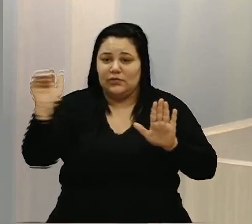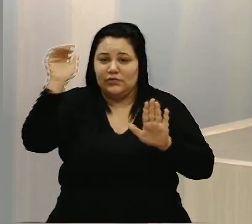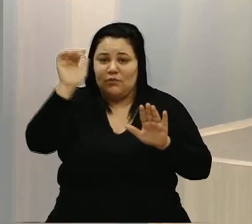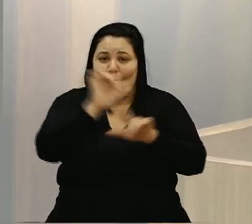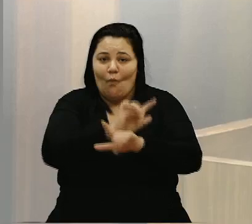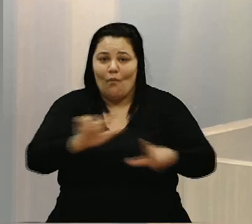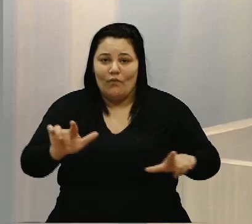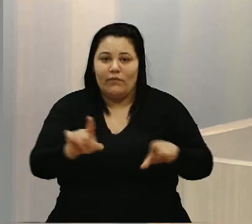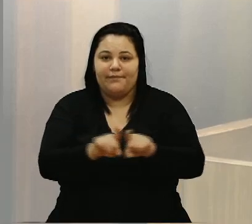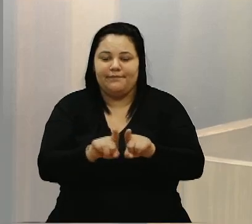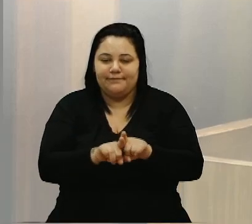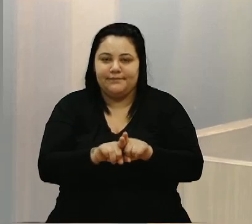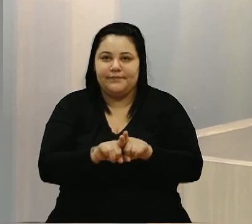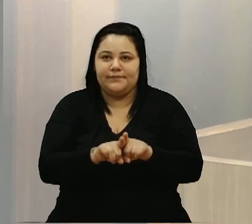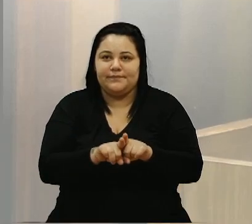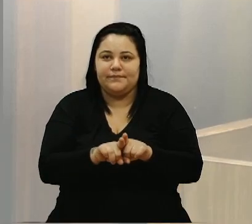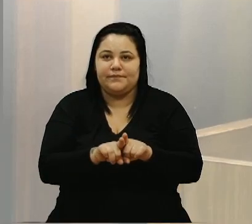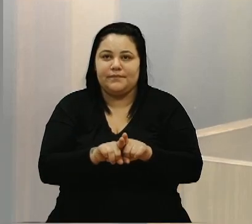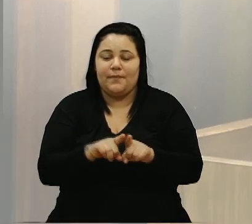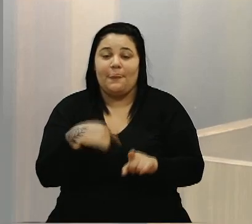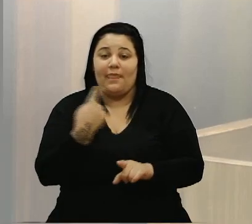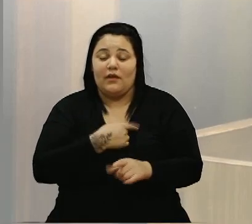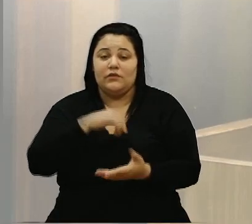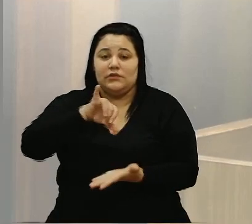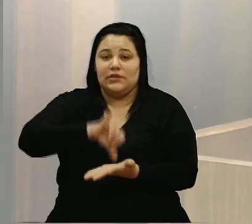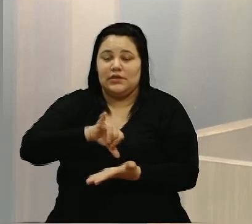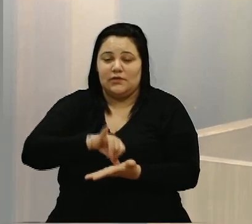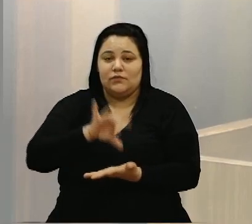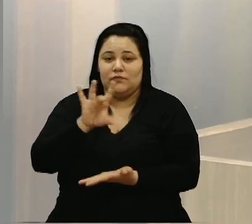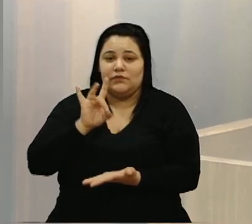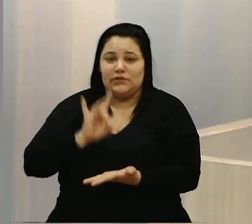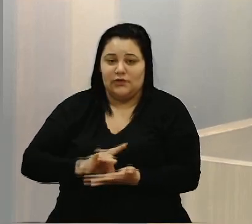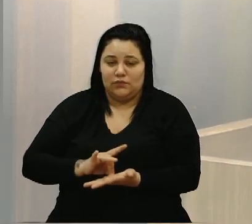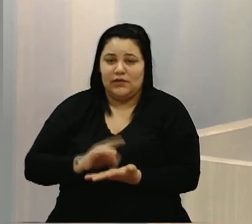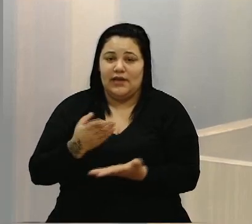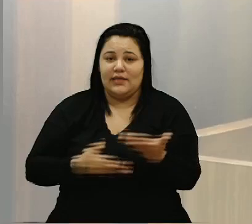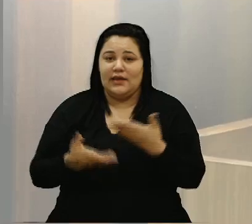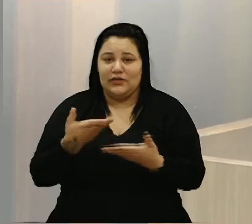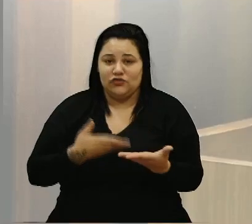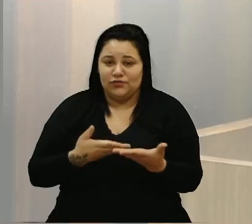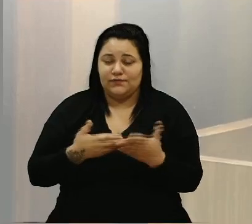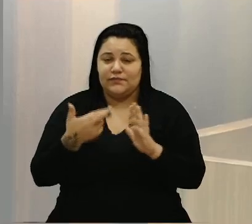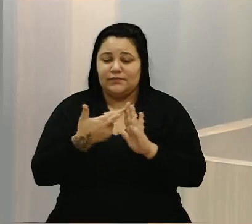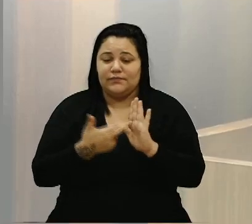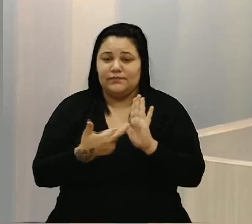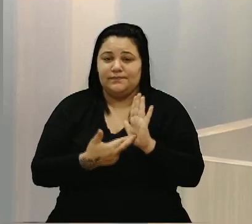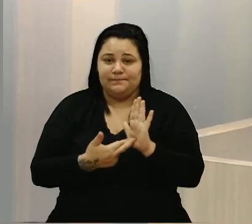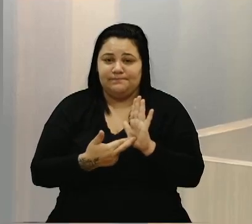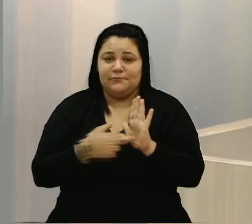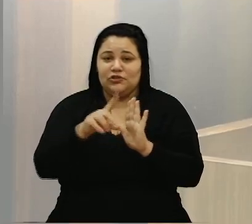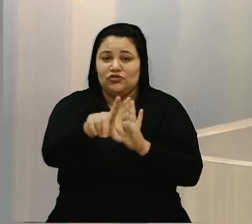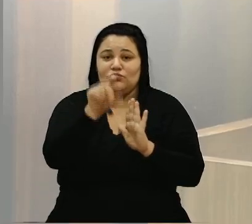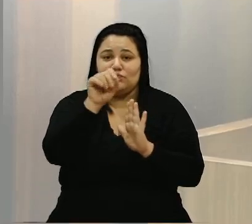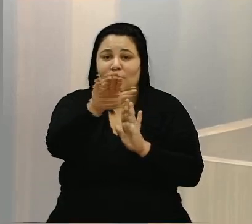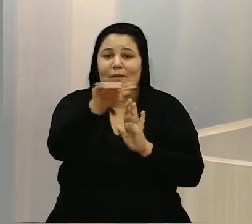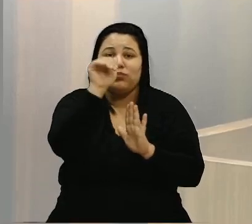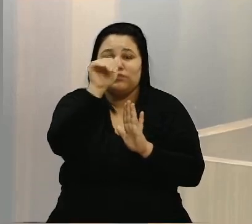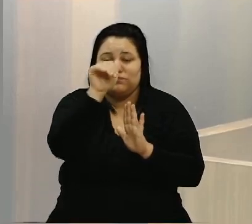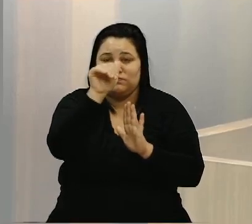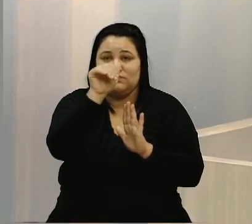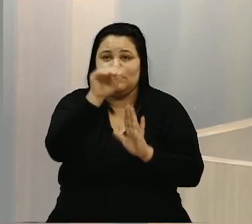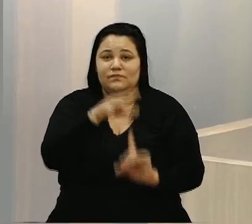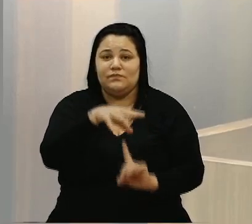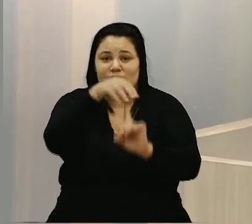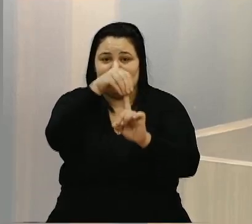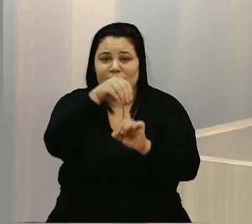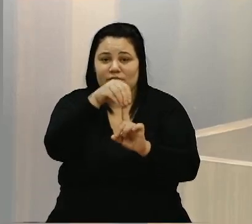sanitária. A nossa Central de Regulação regula e determina a priorização da